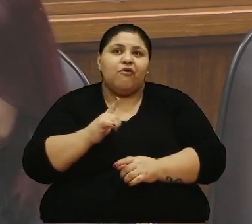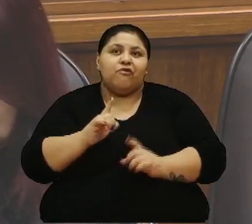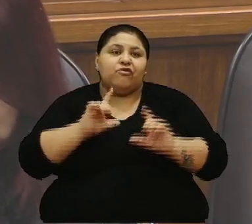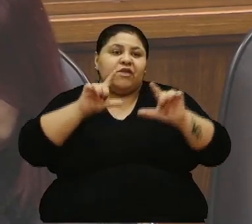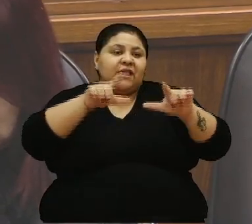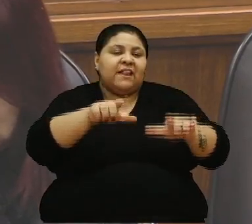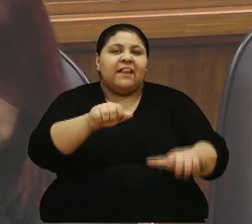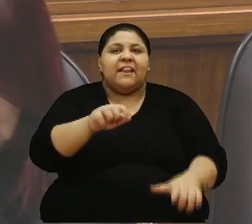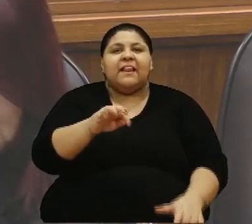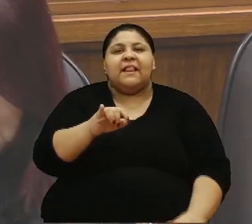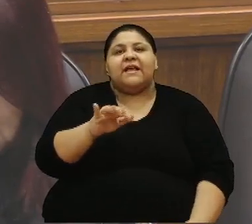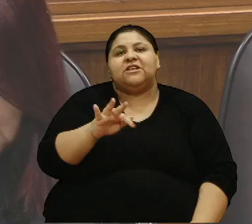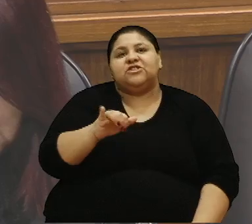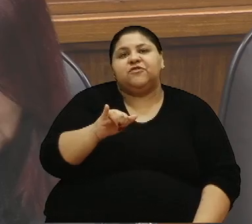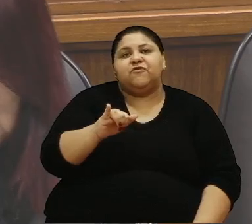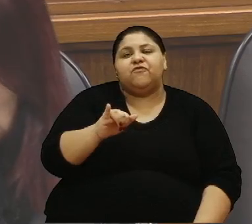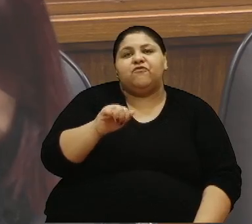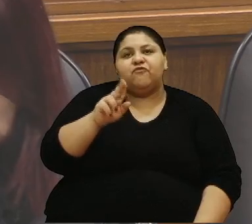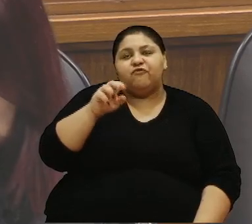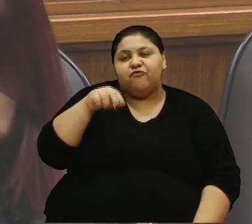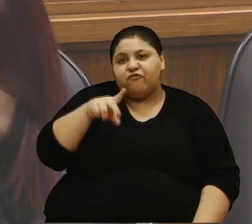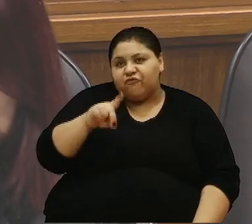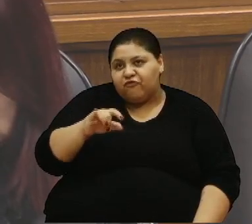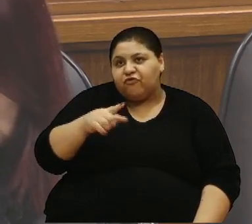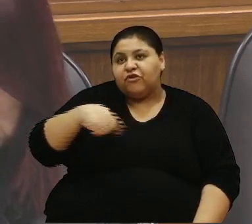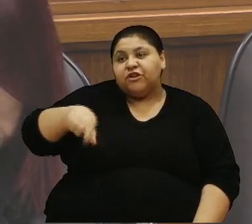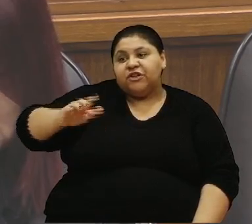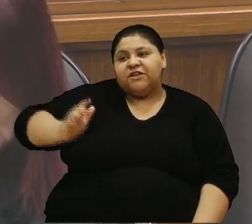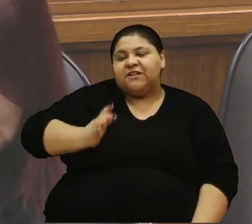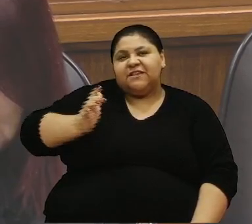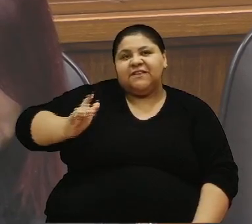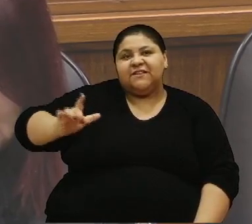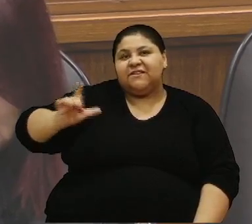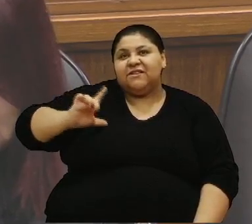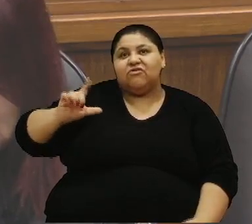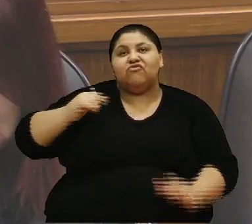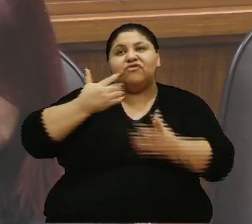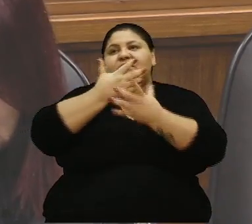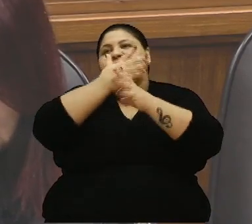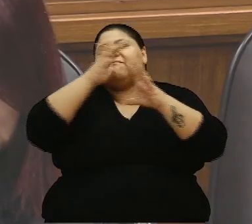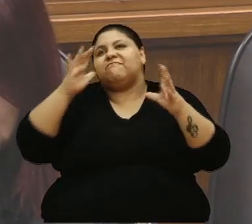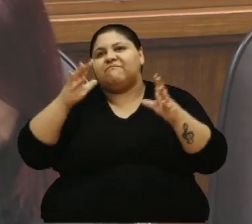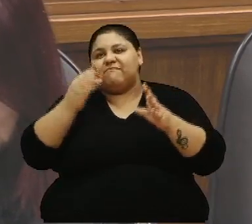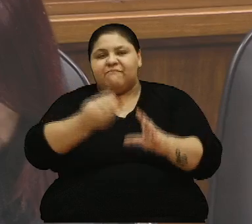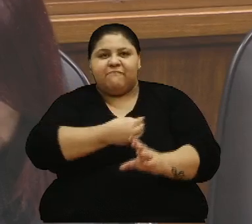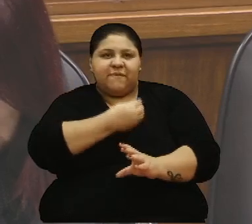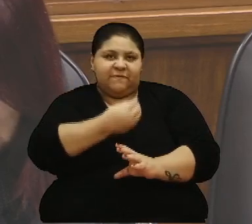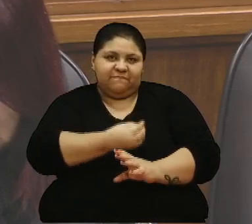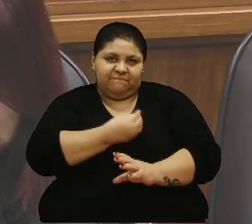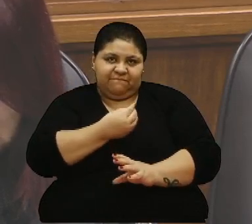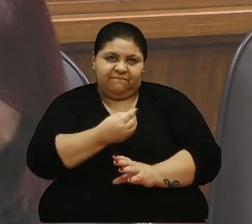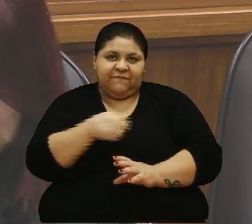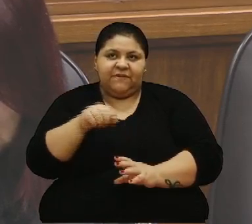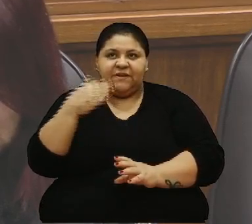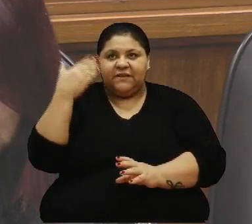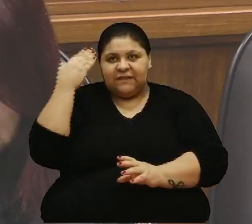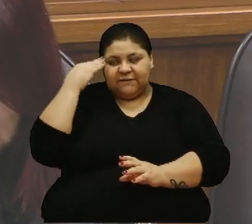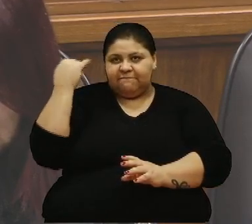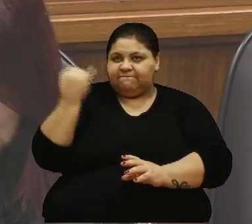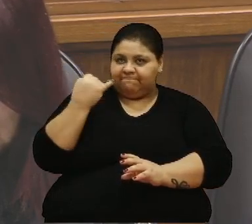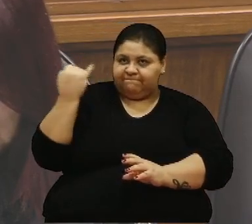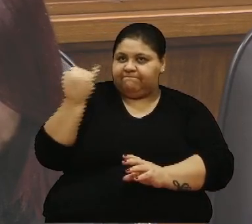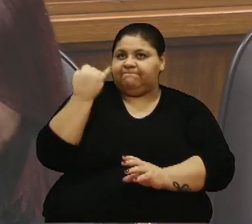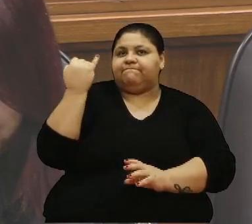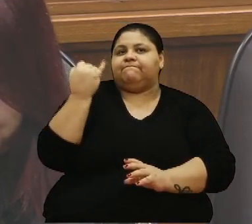latifúndios, a gente ser rico, a gente ter coisas, se a gente não tiver um meio ambiente para sobreviver. A gente sabe da